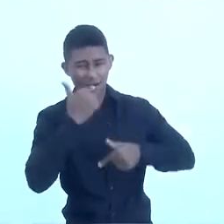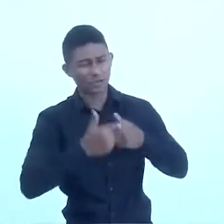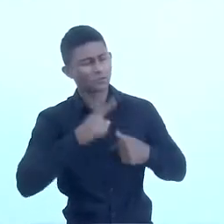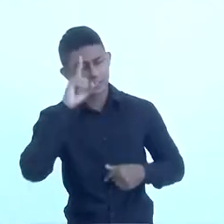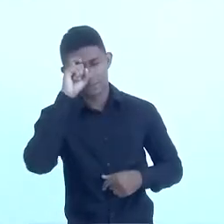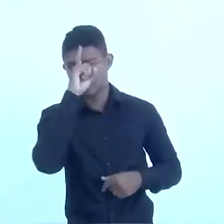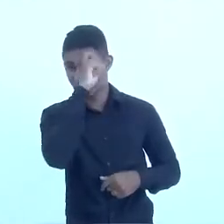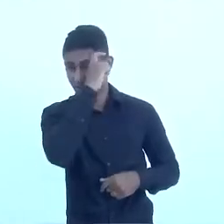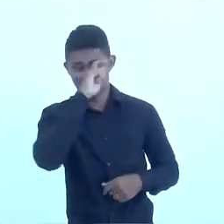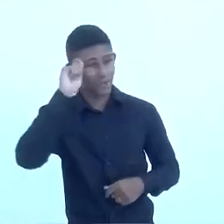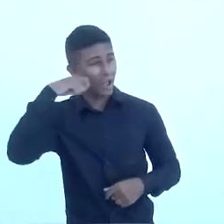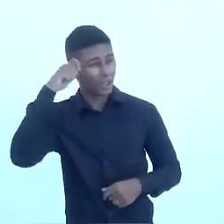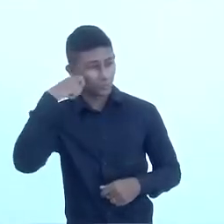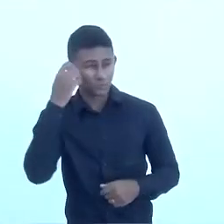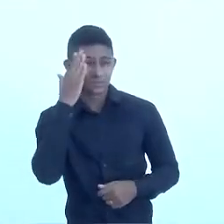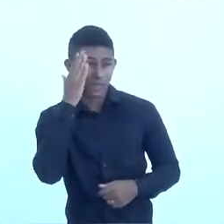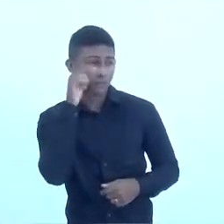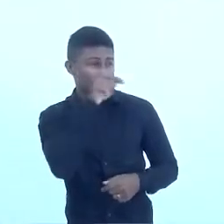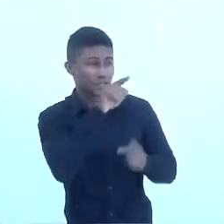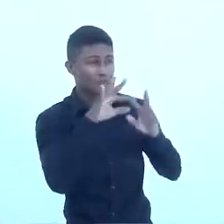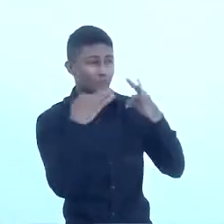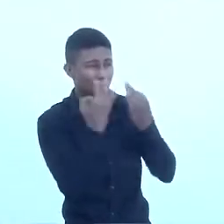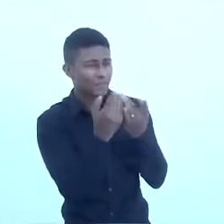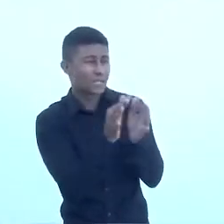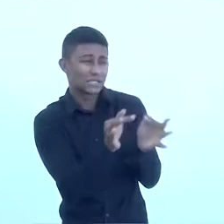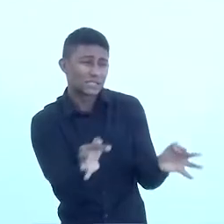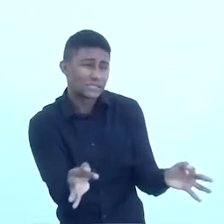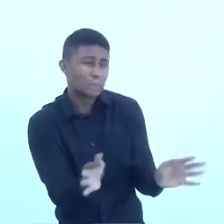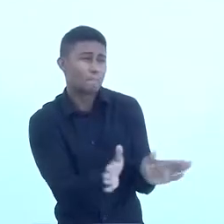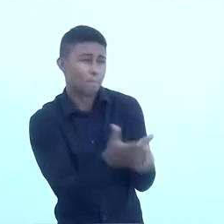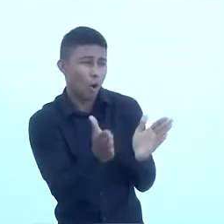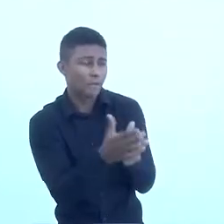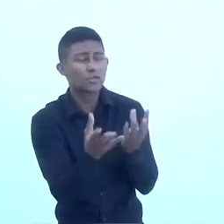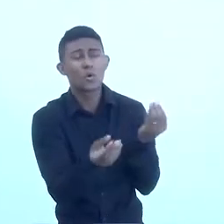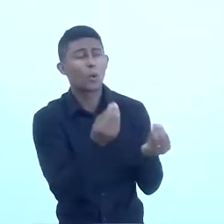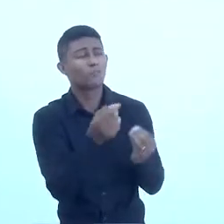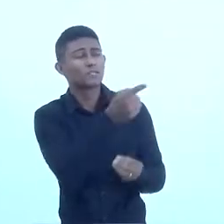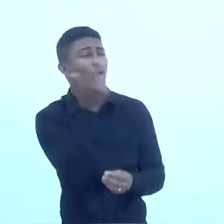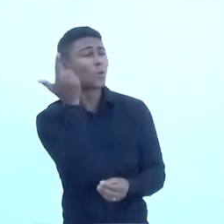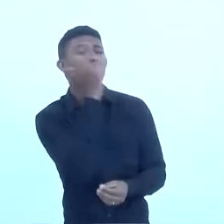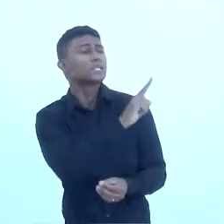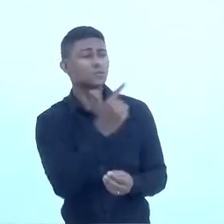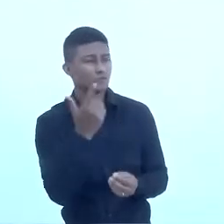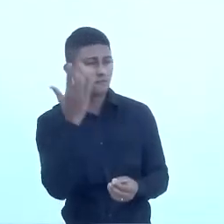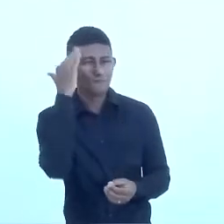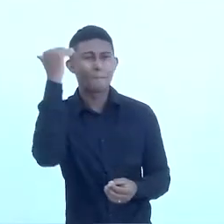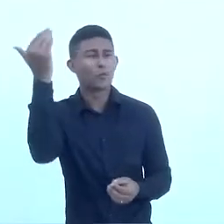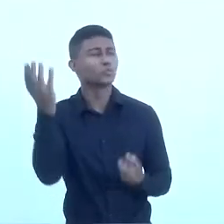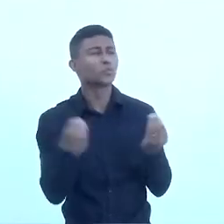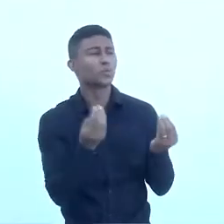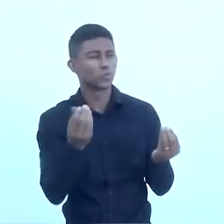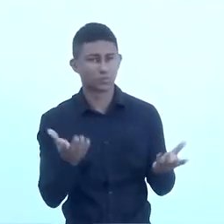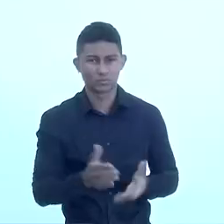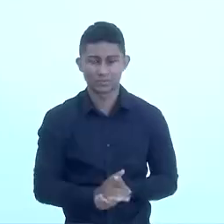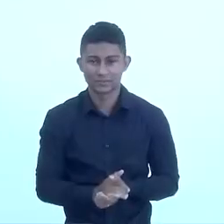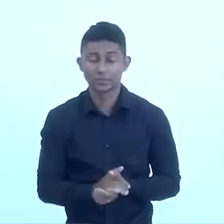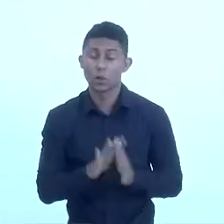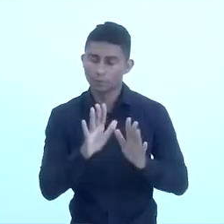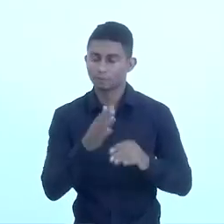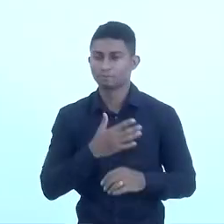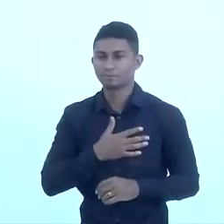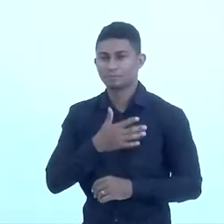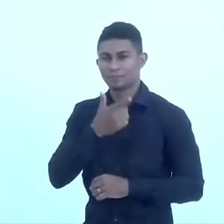árdua, e você vem de uma família humilde. Como é que foi para você conseguir o seu espaço ao sol?